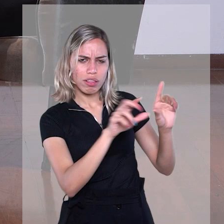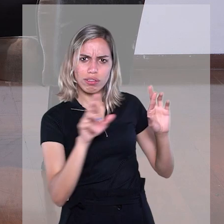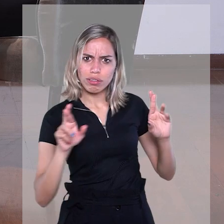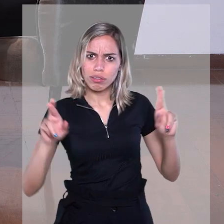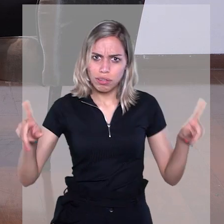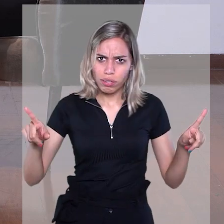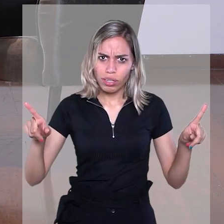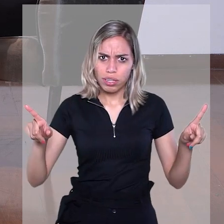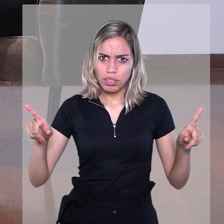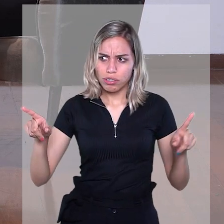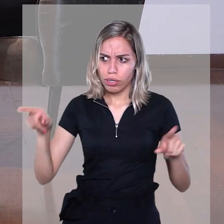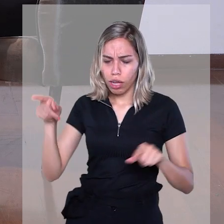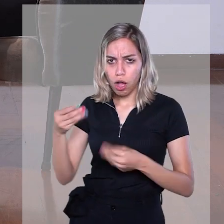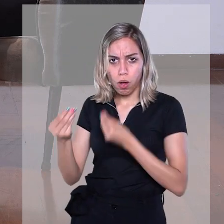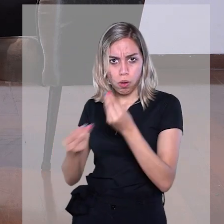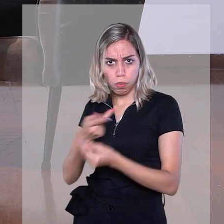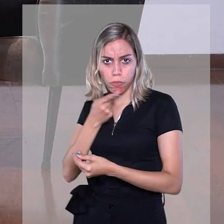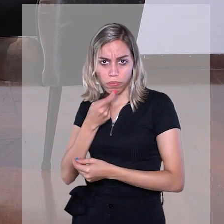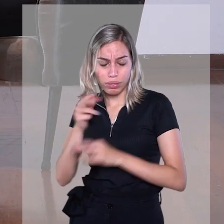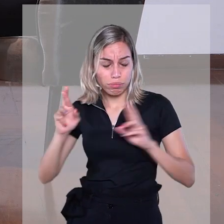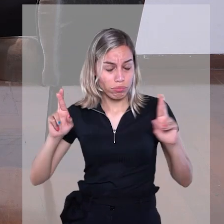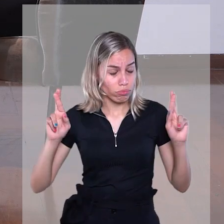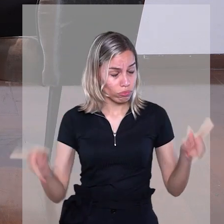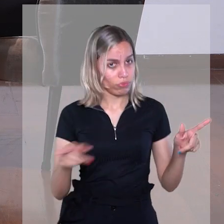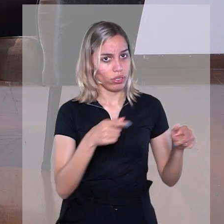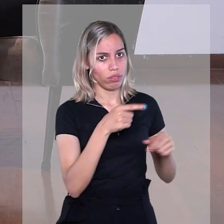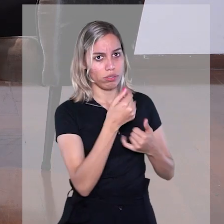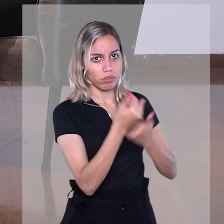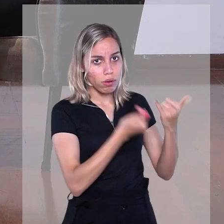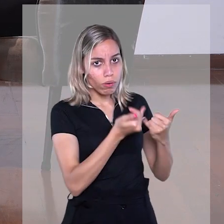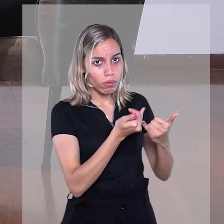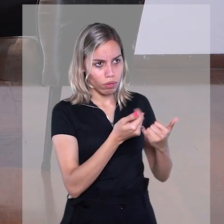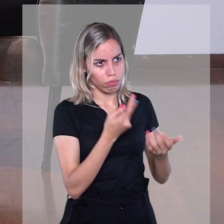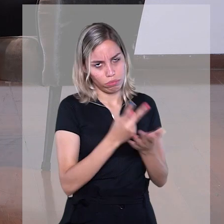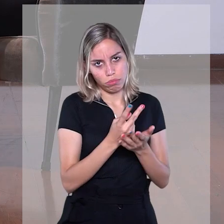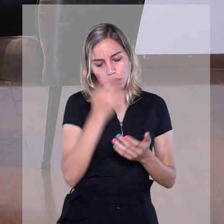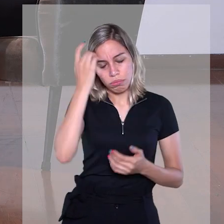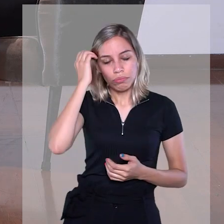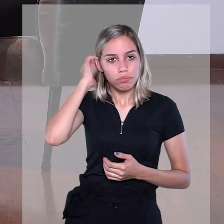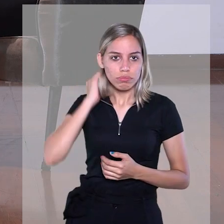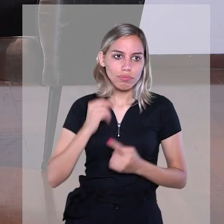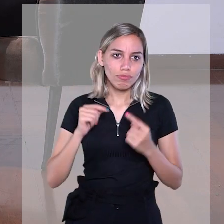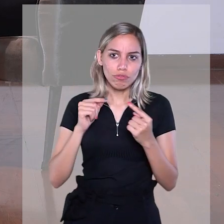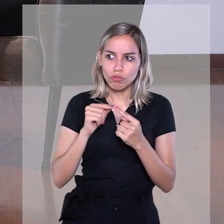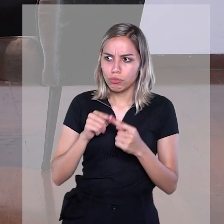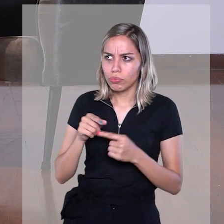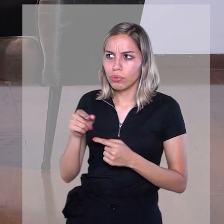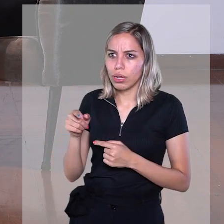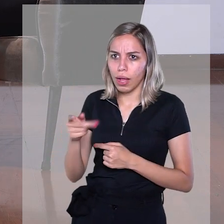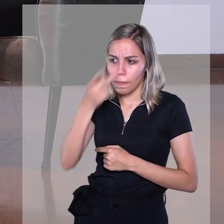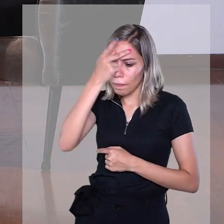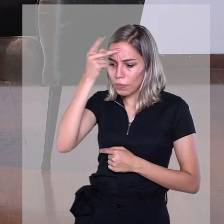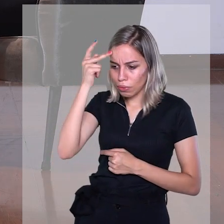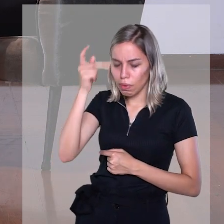códigos o que interessa aí. Não é a verdade. Senão você abriria um livro de filosofia. Ali se está em